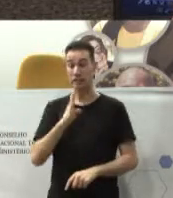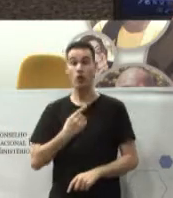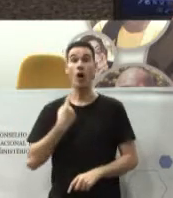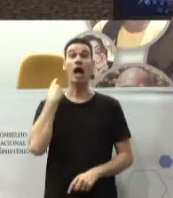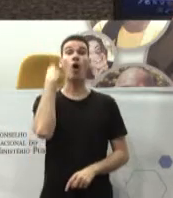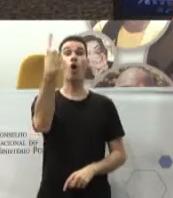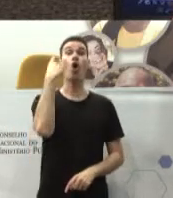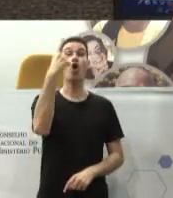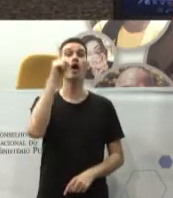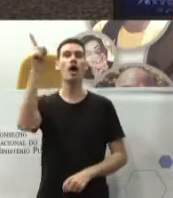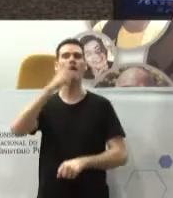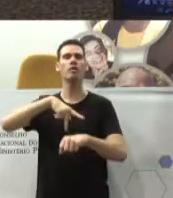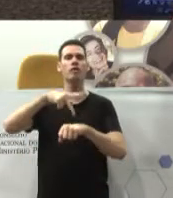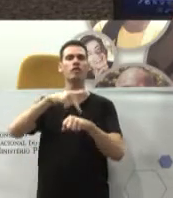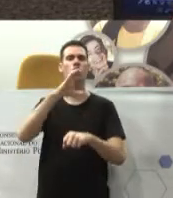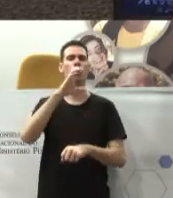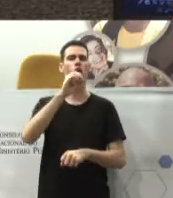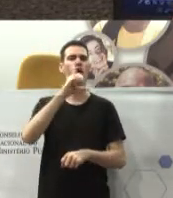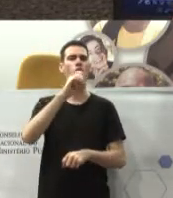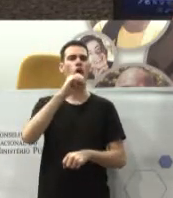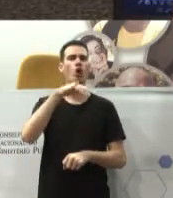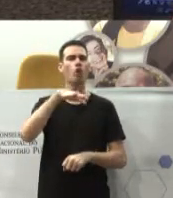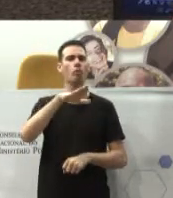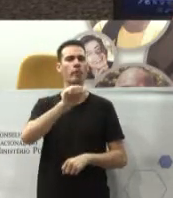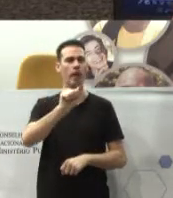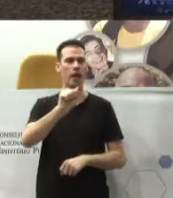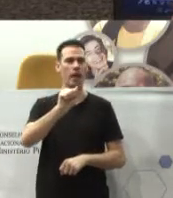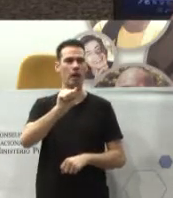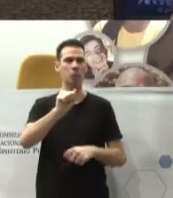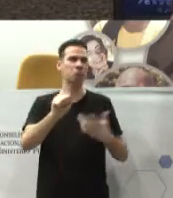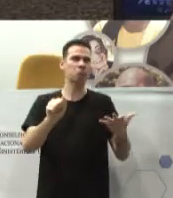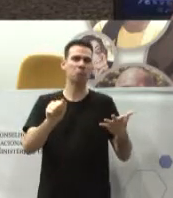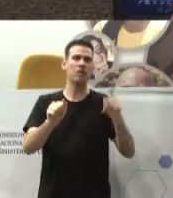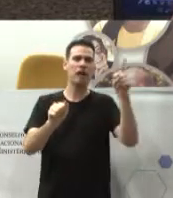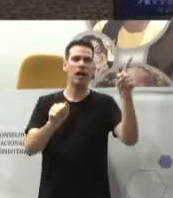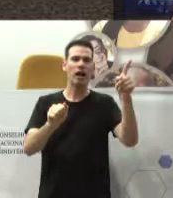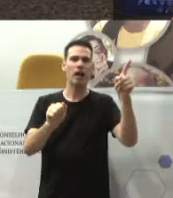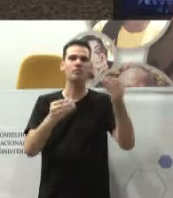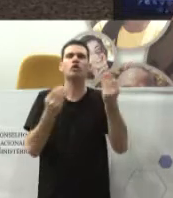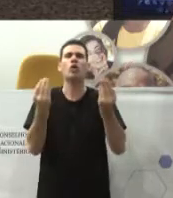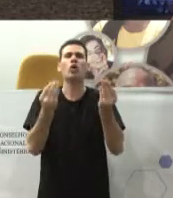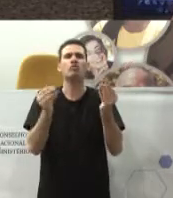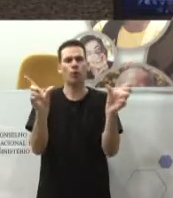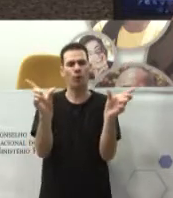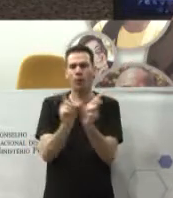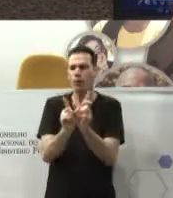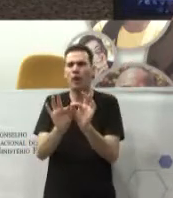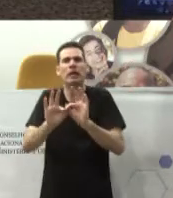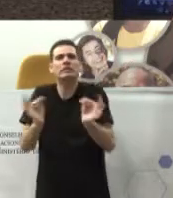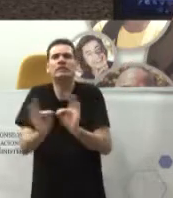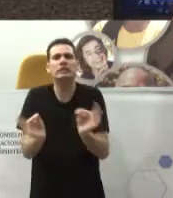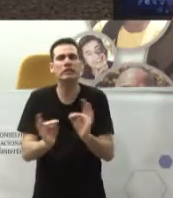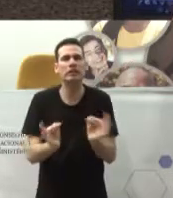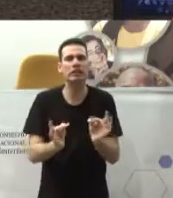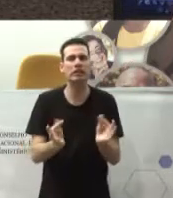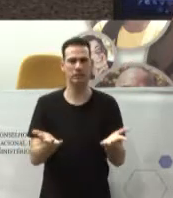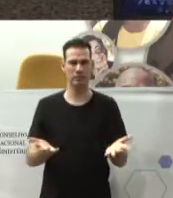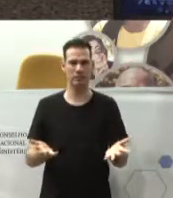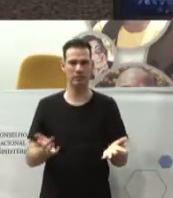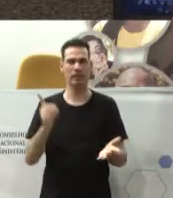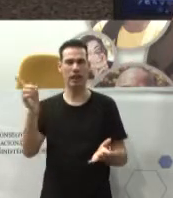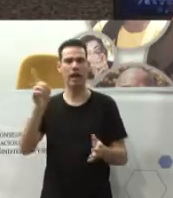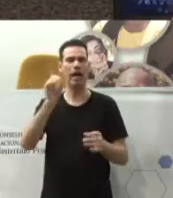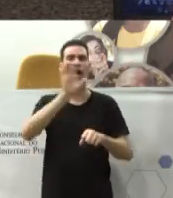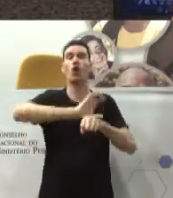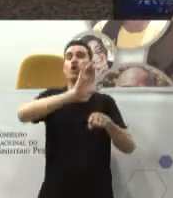Colômbia tem alguma similitude com o Brasil, mas muito mitigada, muito diminuída. A Colômbia, a Corte